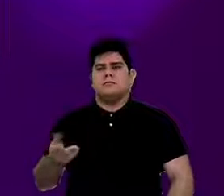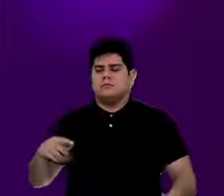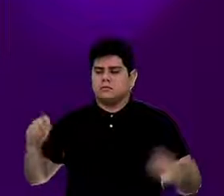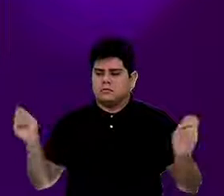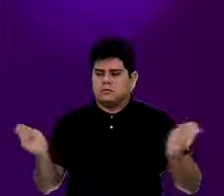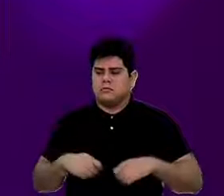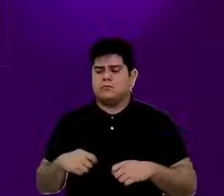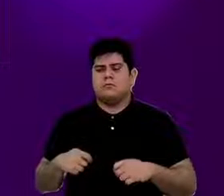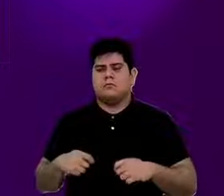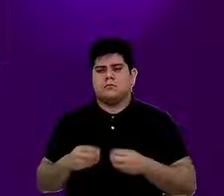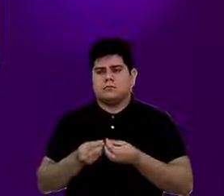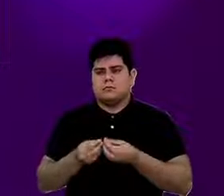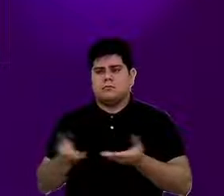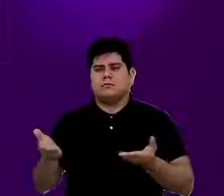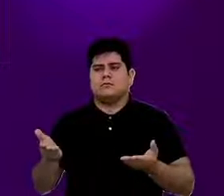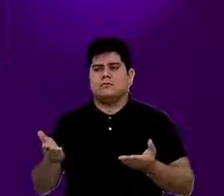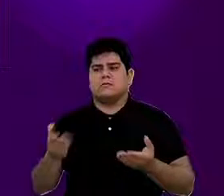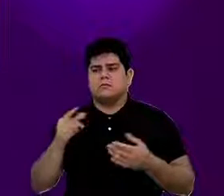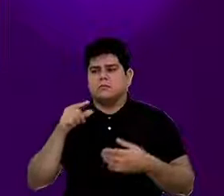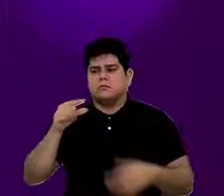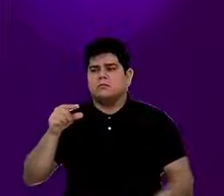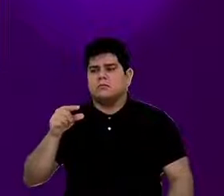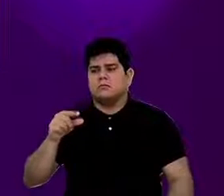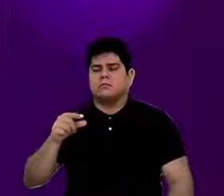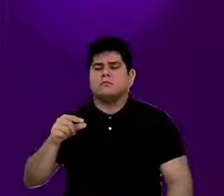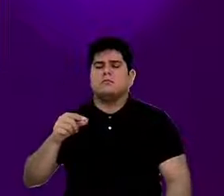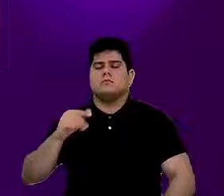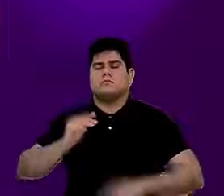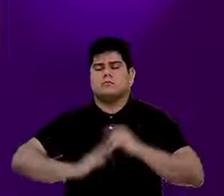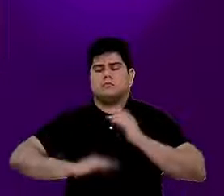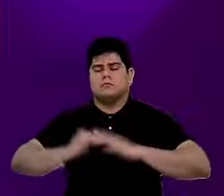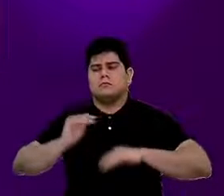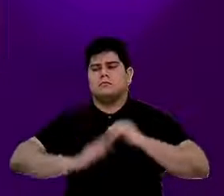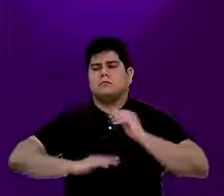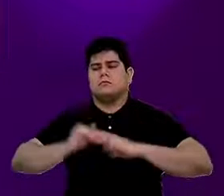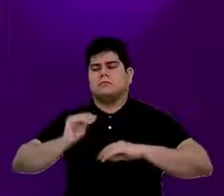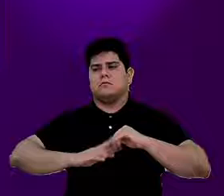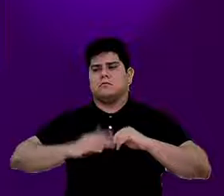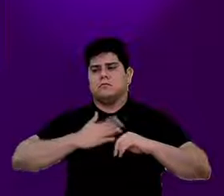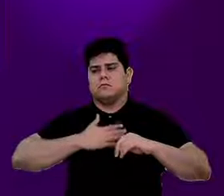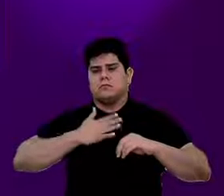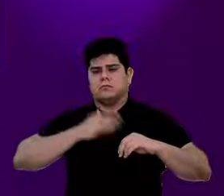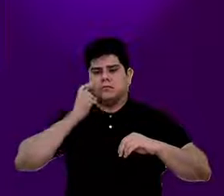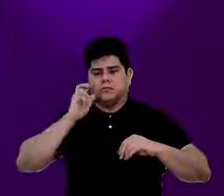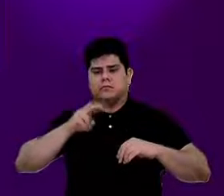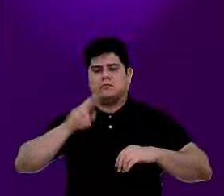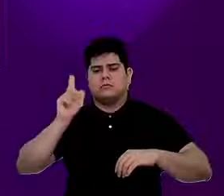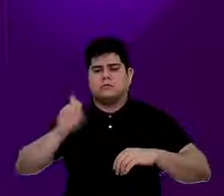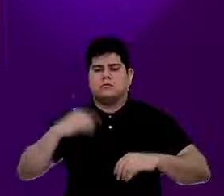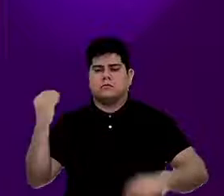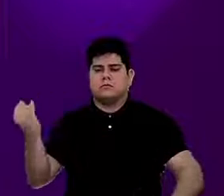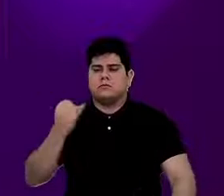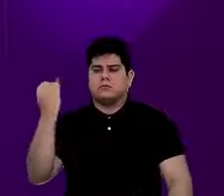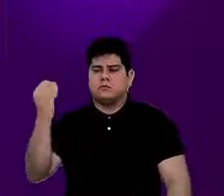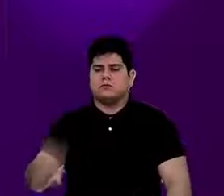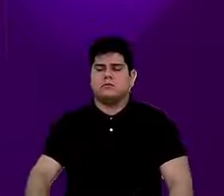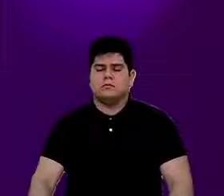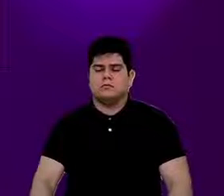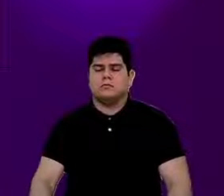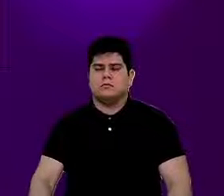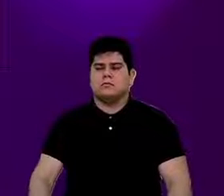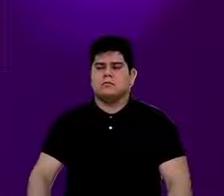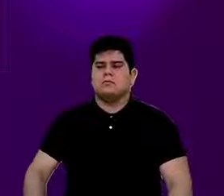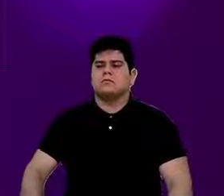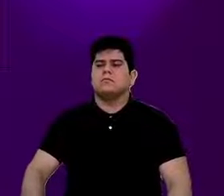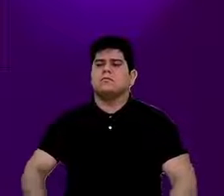possibilidade de compartilhar um pouco sobre habilidades, no meu modo de ver, que são muito importantes e que às vezes vêm